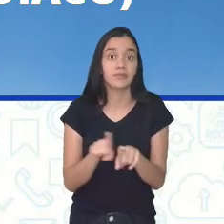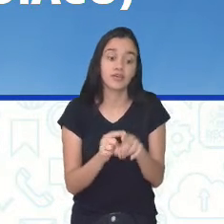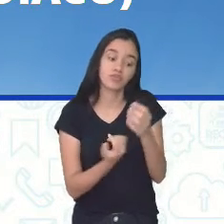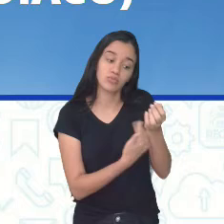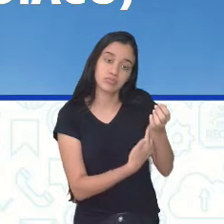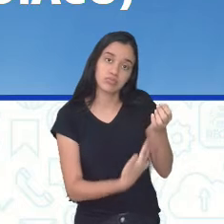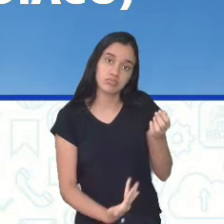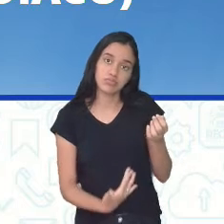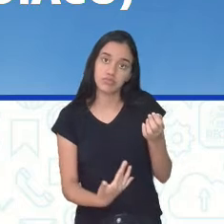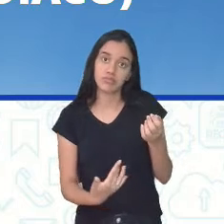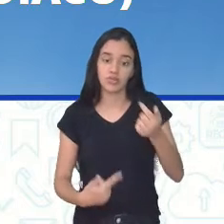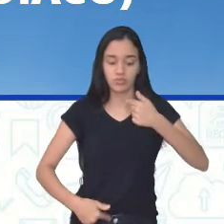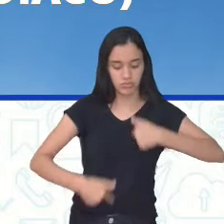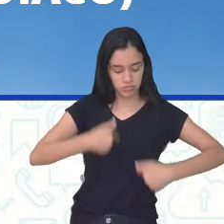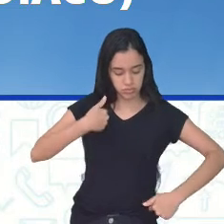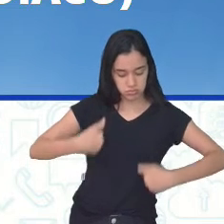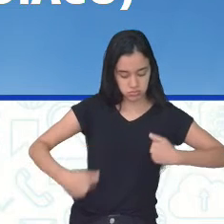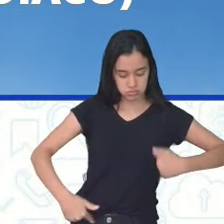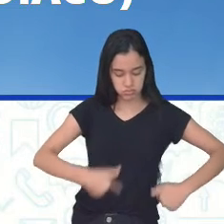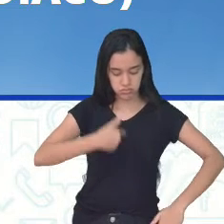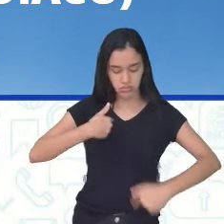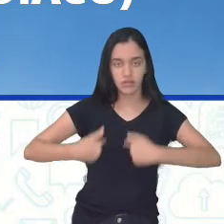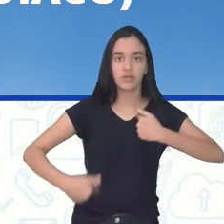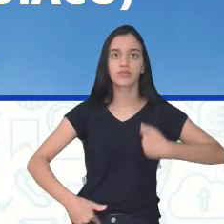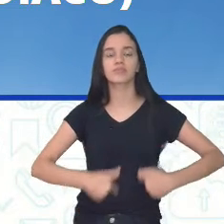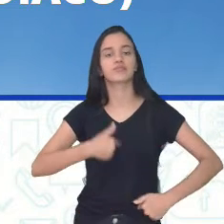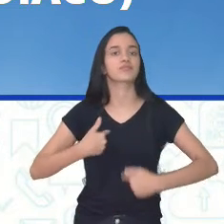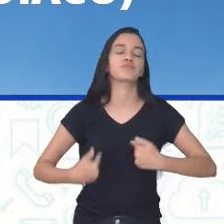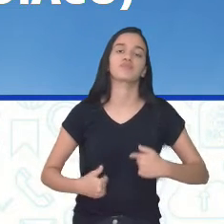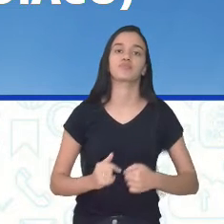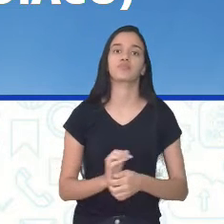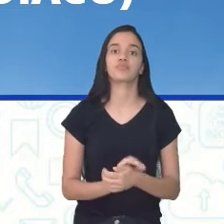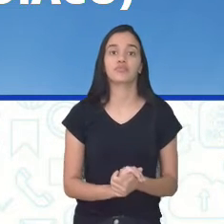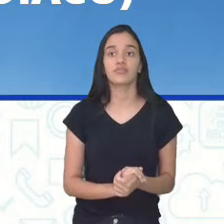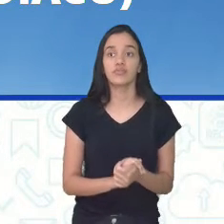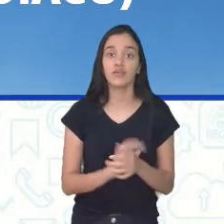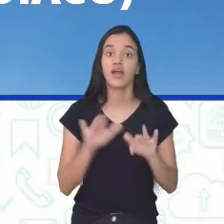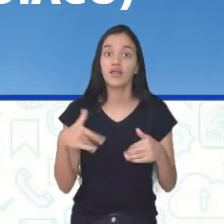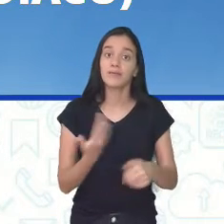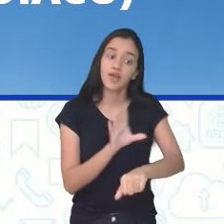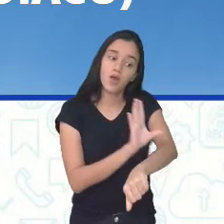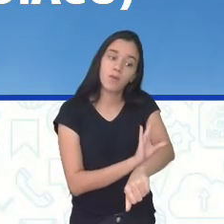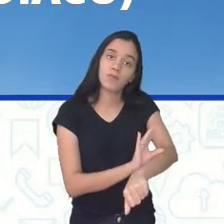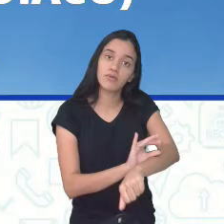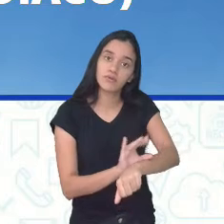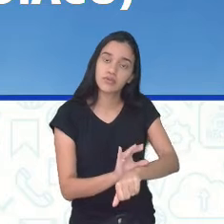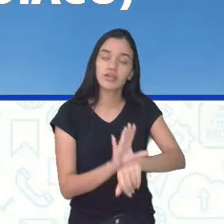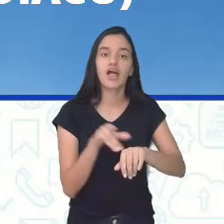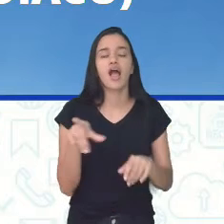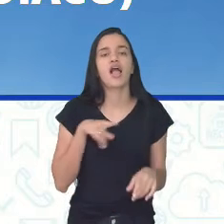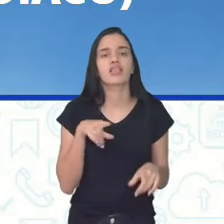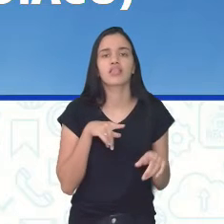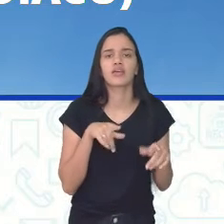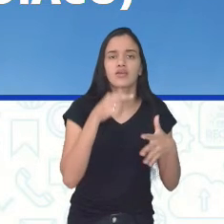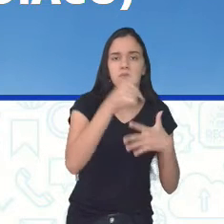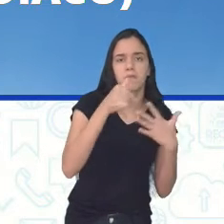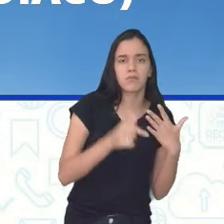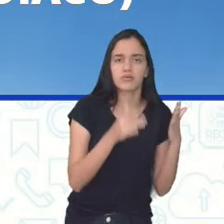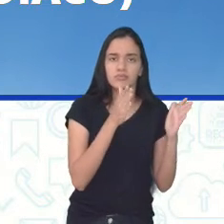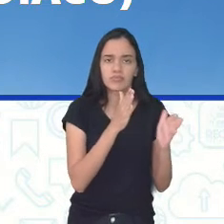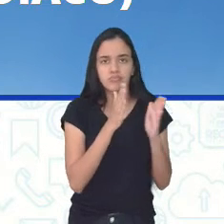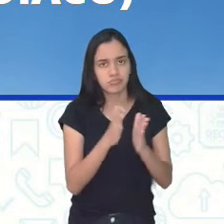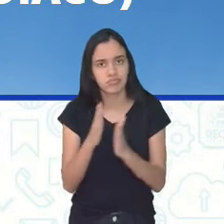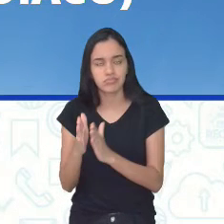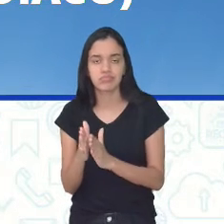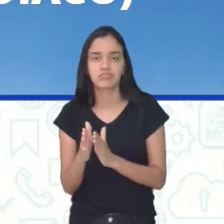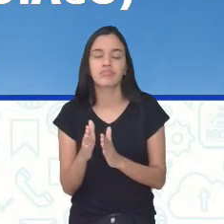que circula pelos nossos vasos, pelas nossas veias e artérias. O tecido muscular também tem subdivisão. É o